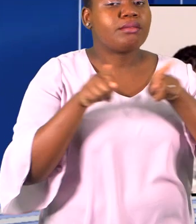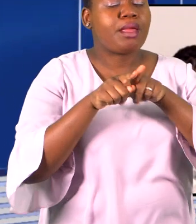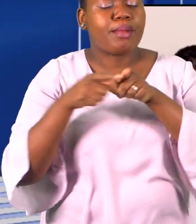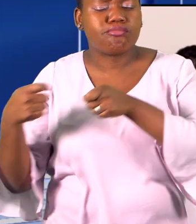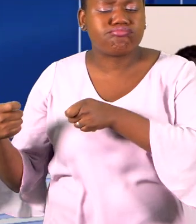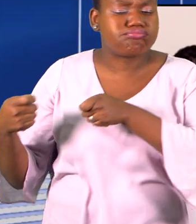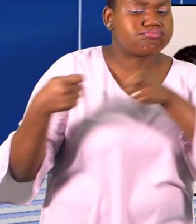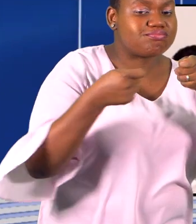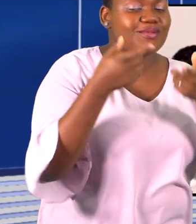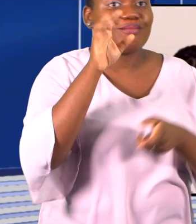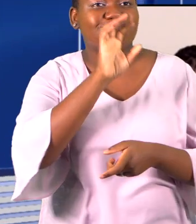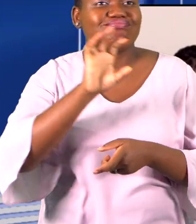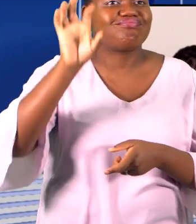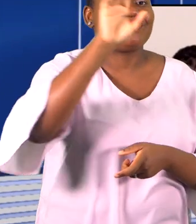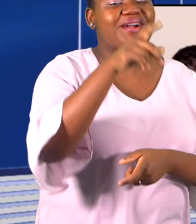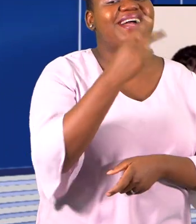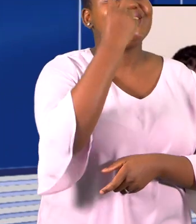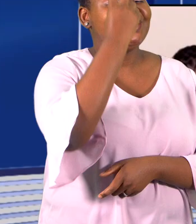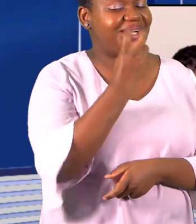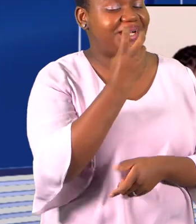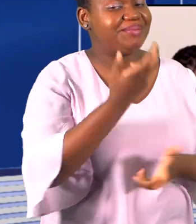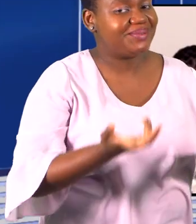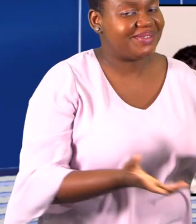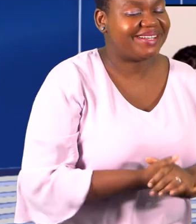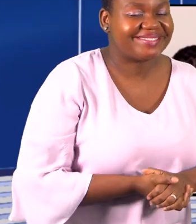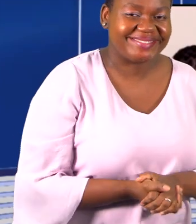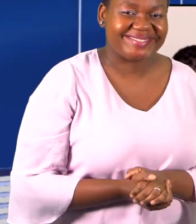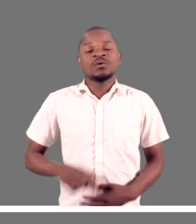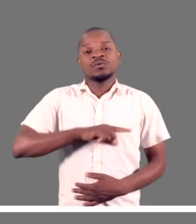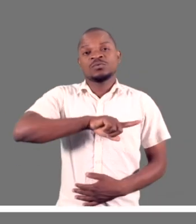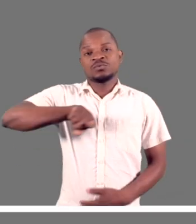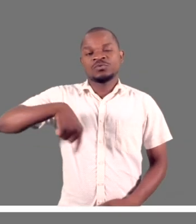encaminhados às delegações provinciais da ACAMU.